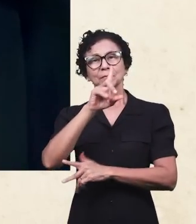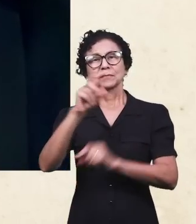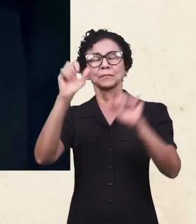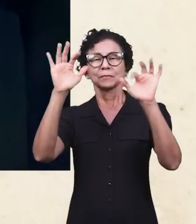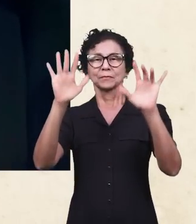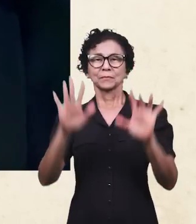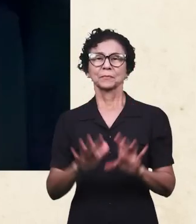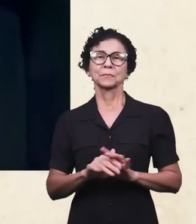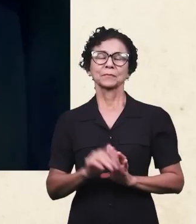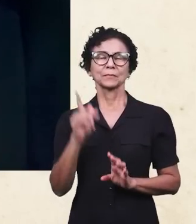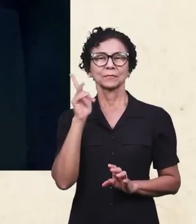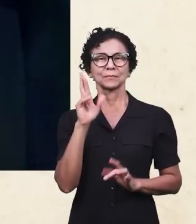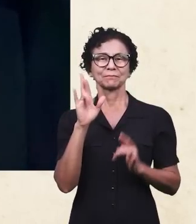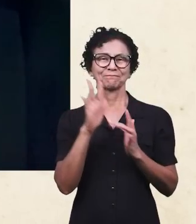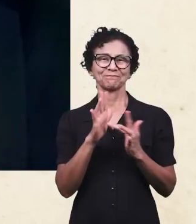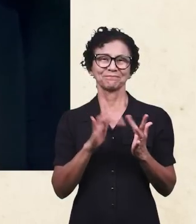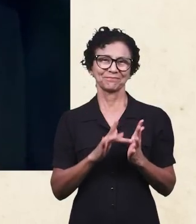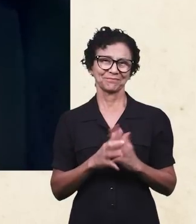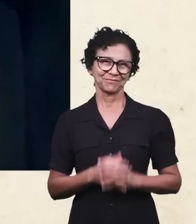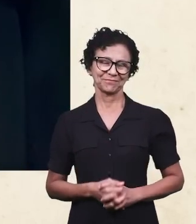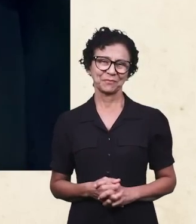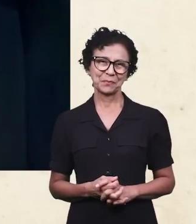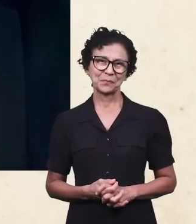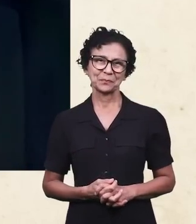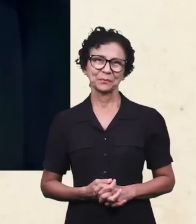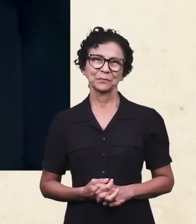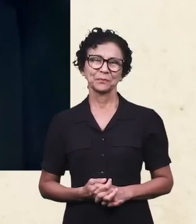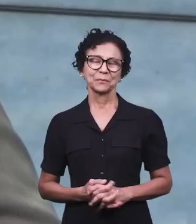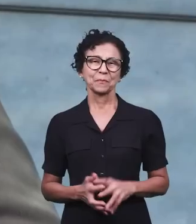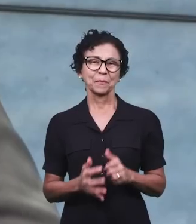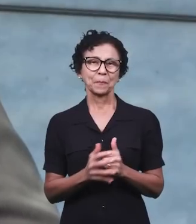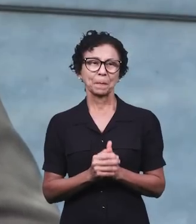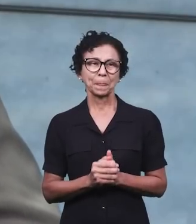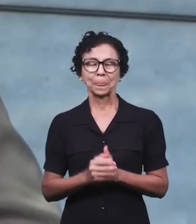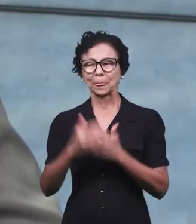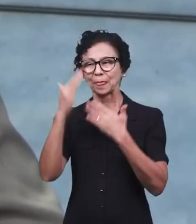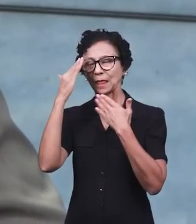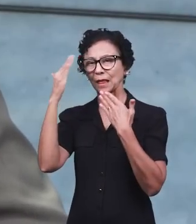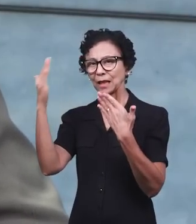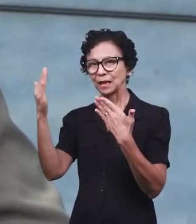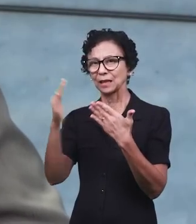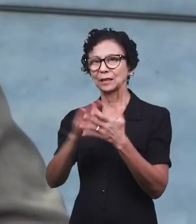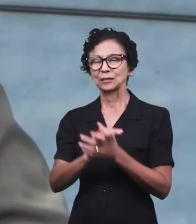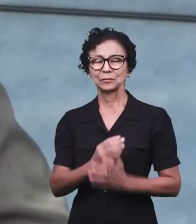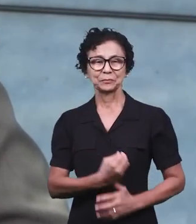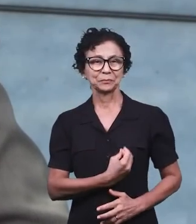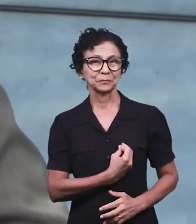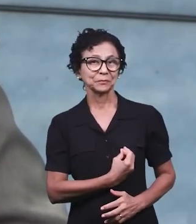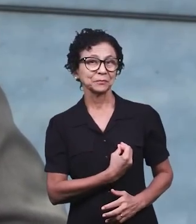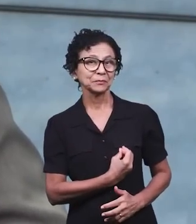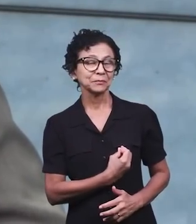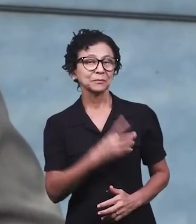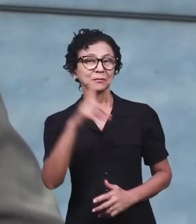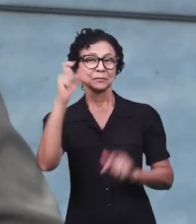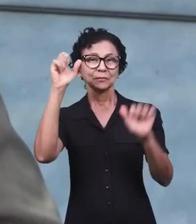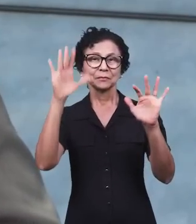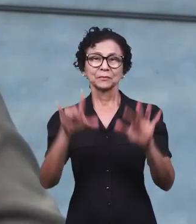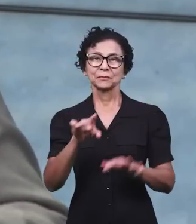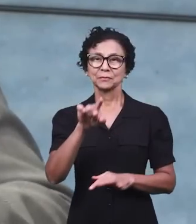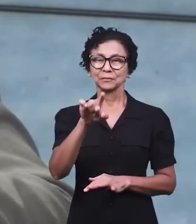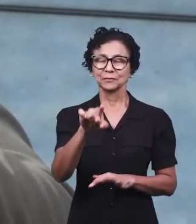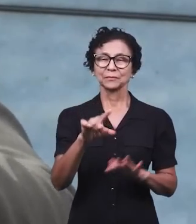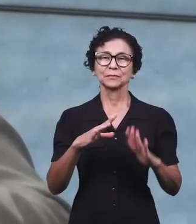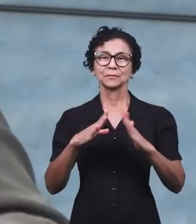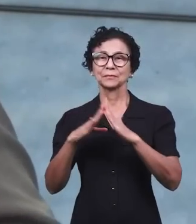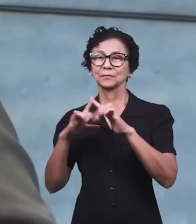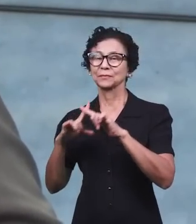Que Deus os abençoe. A paz do Senhor Jesus. Amém, Denilson. Obrigado por sua participação. Deus abençoe